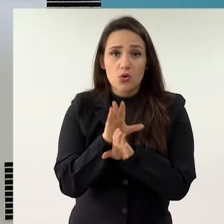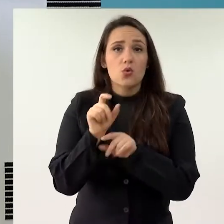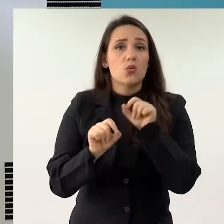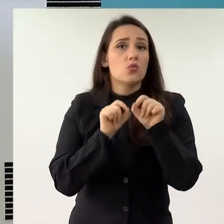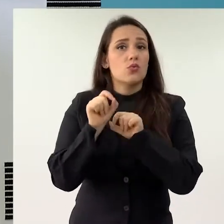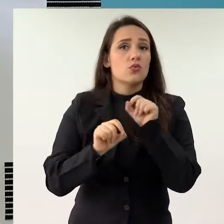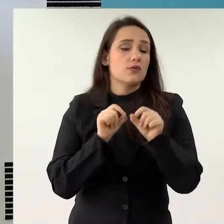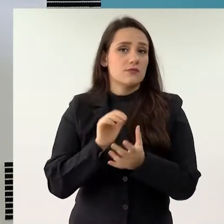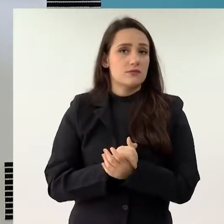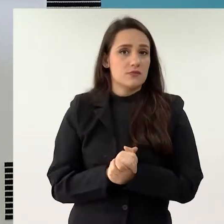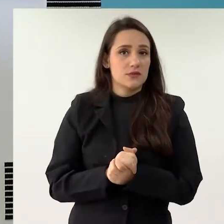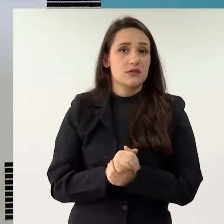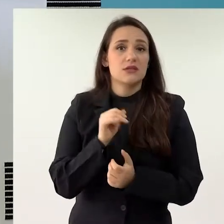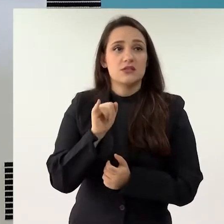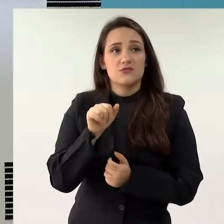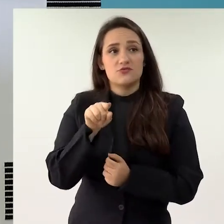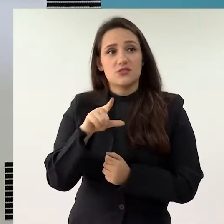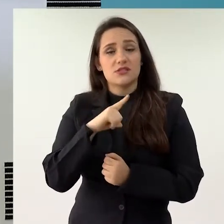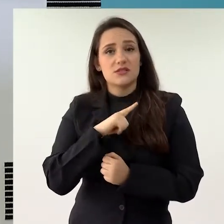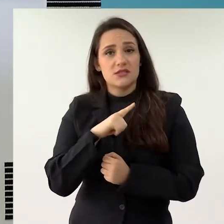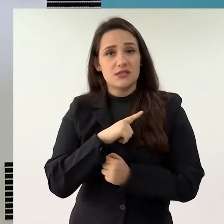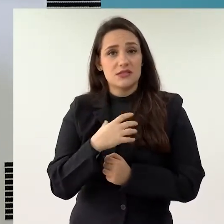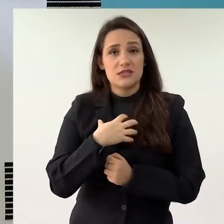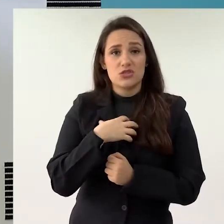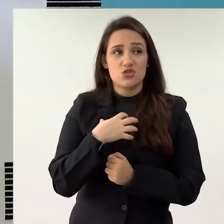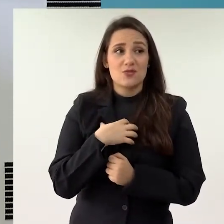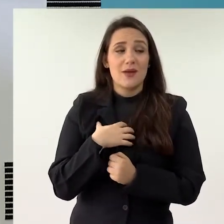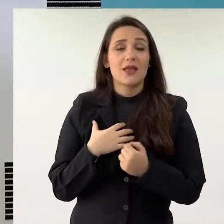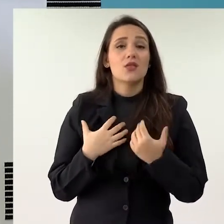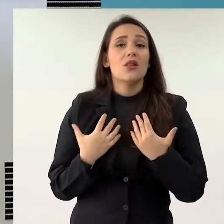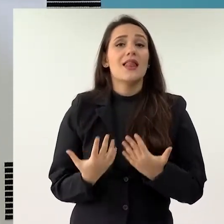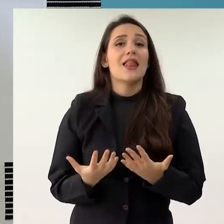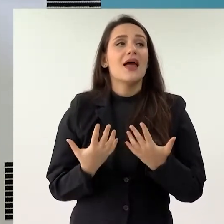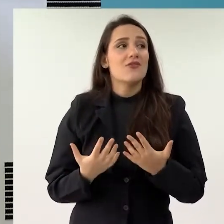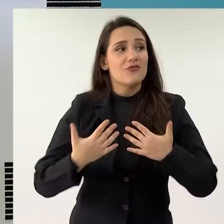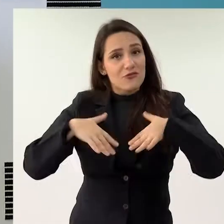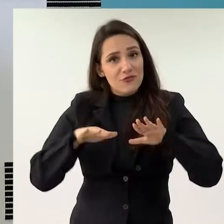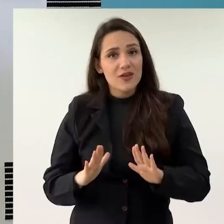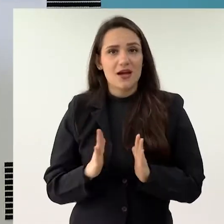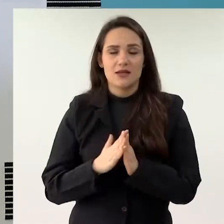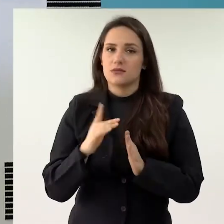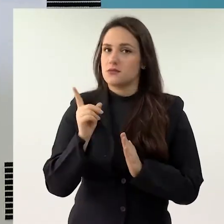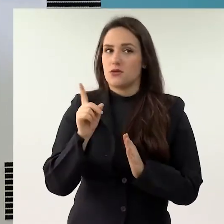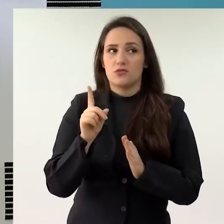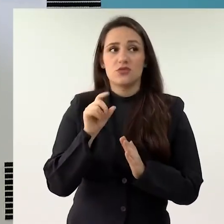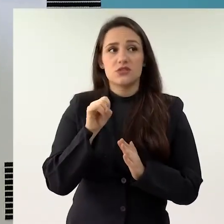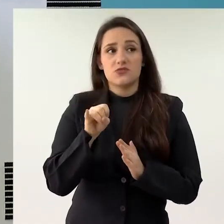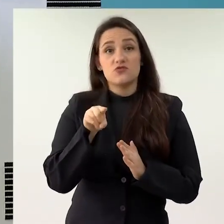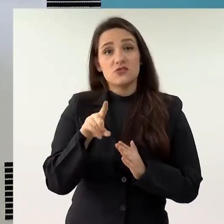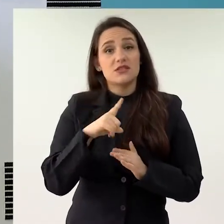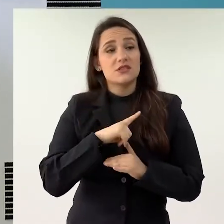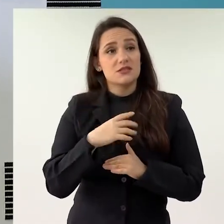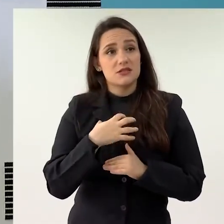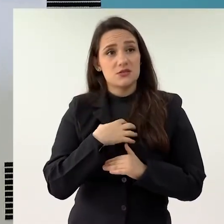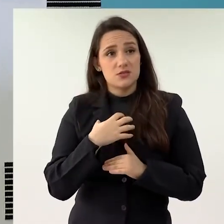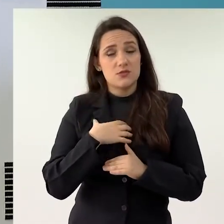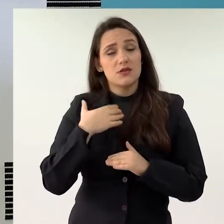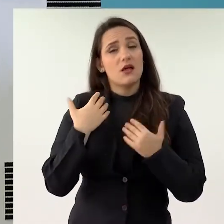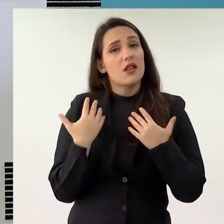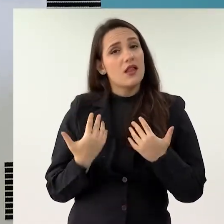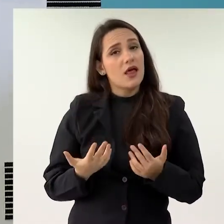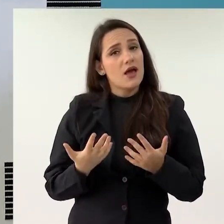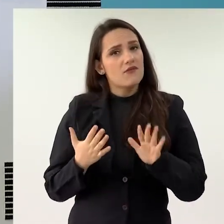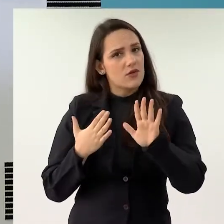de, se você tiver sintoma leve, fique em casa. Está errado. Se você tem sintoma leve, você tem que procurar